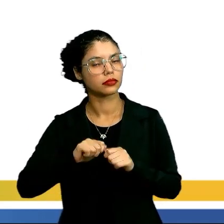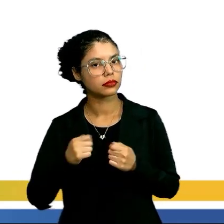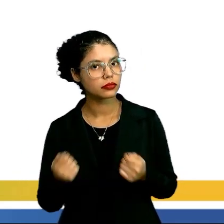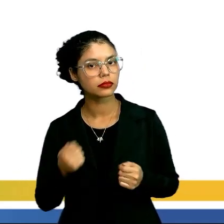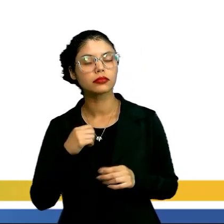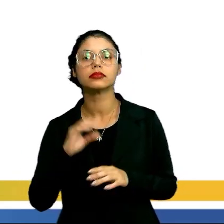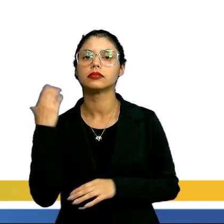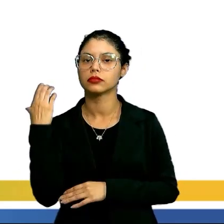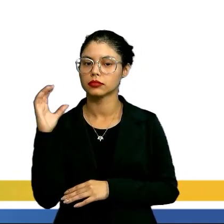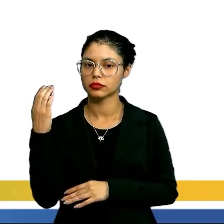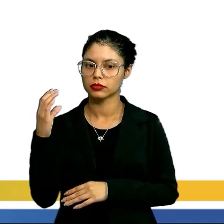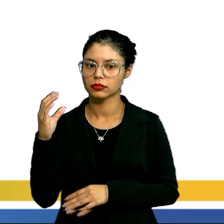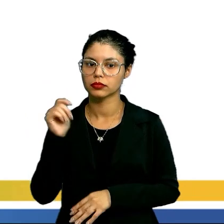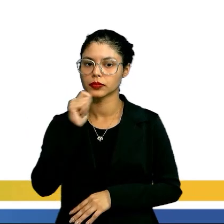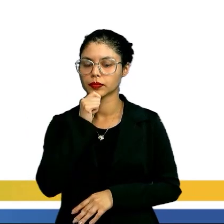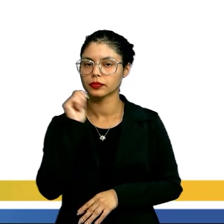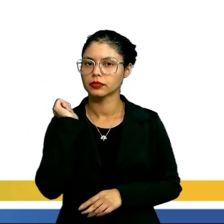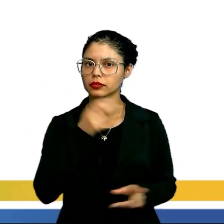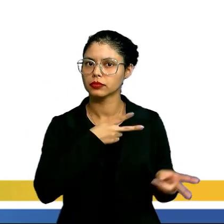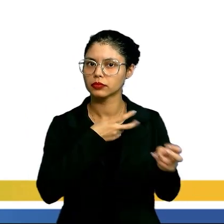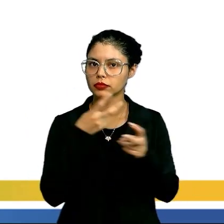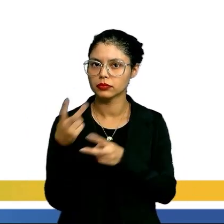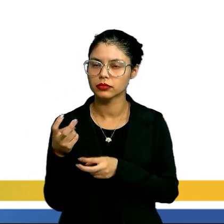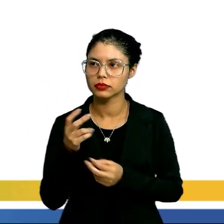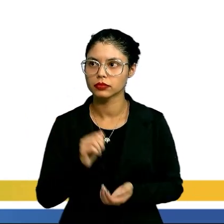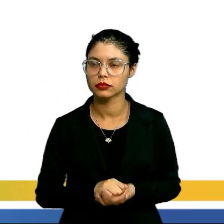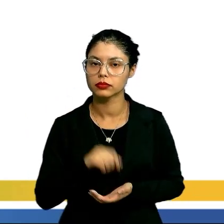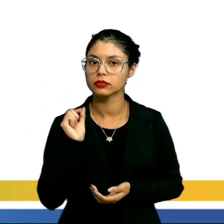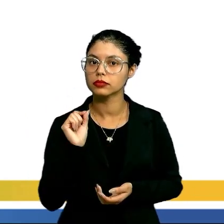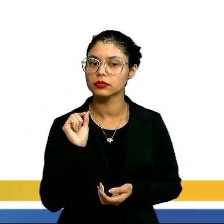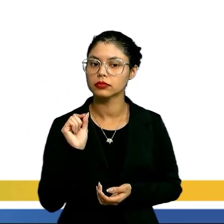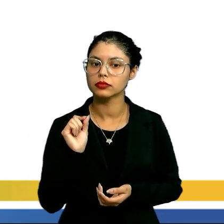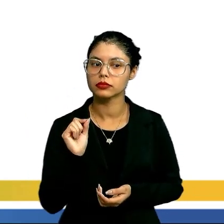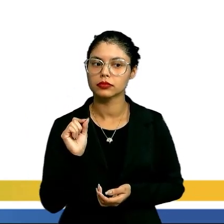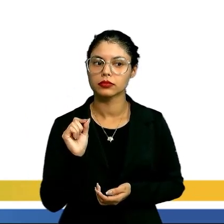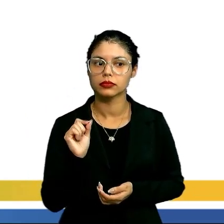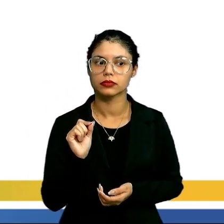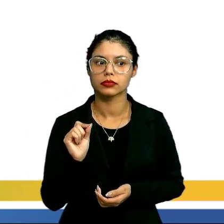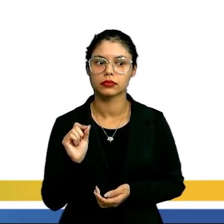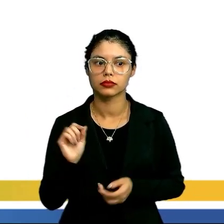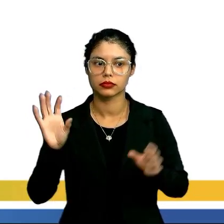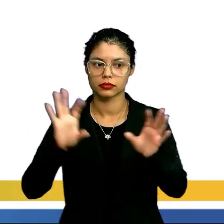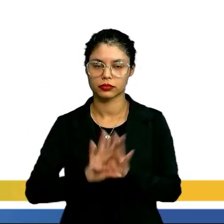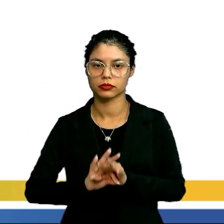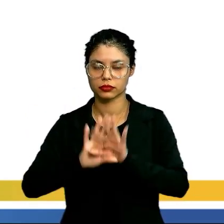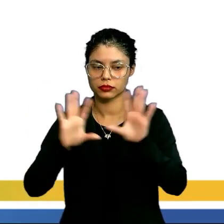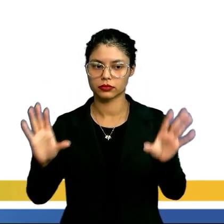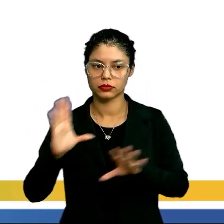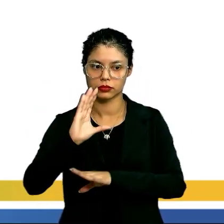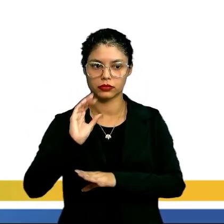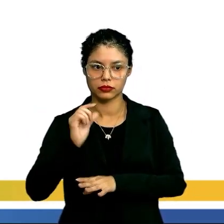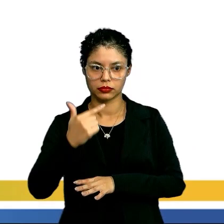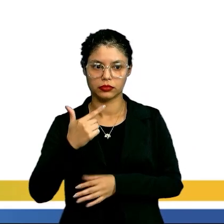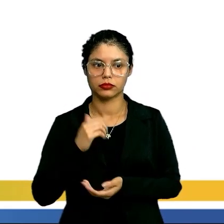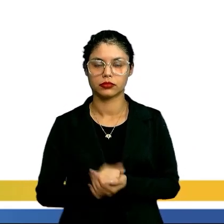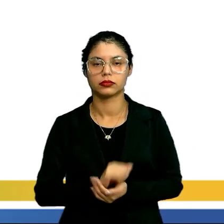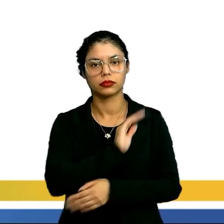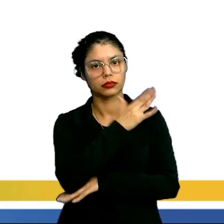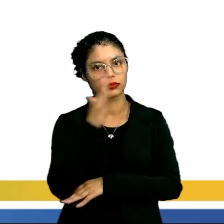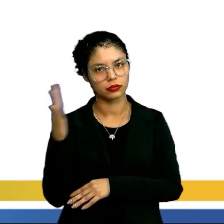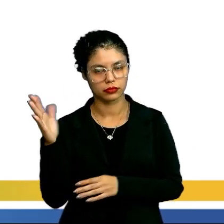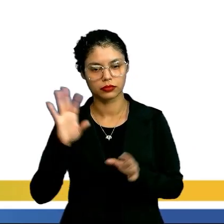abrir um refrigerante, o que você percebe? E aí? Então, olha só, quem marcou letra A, acertou, né,